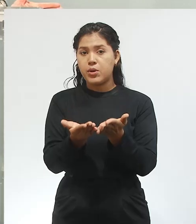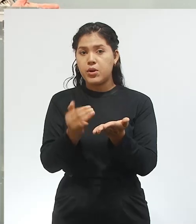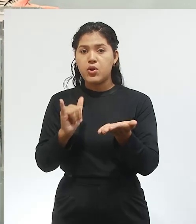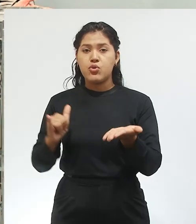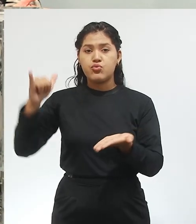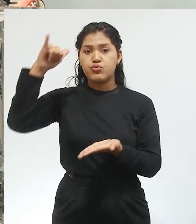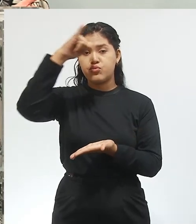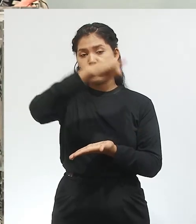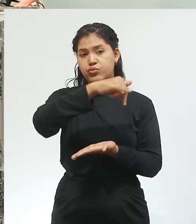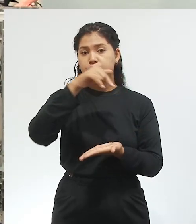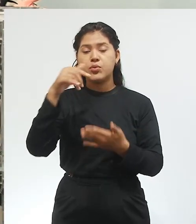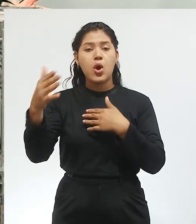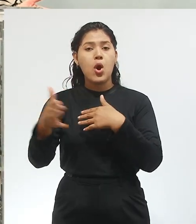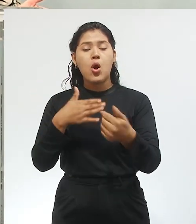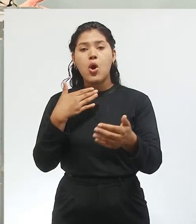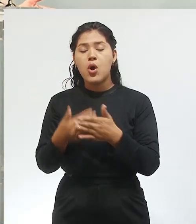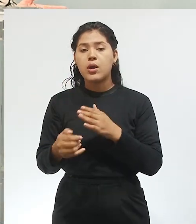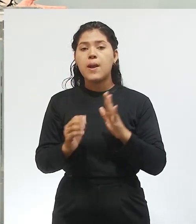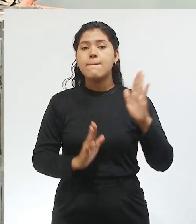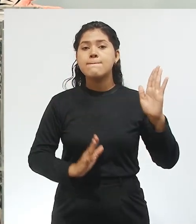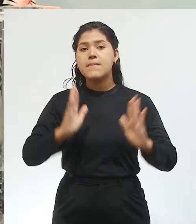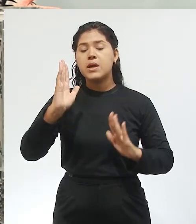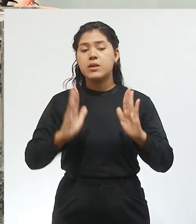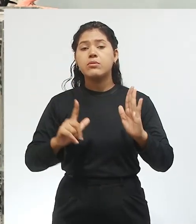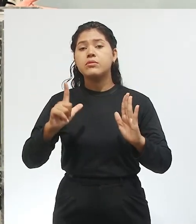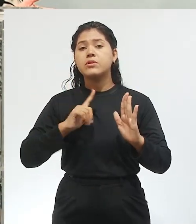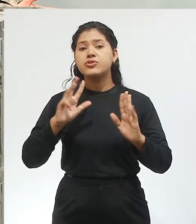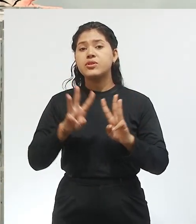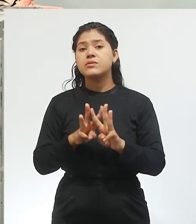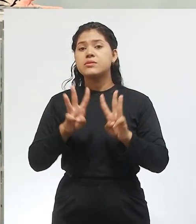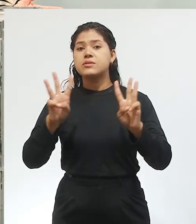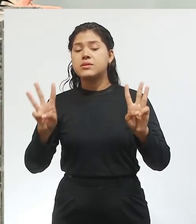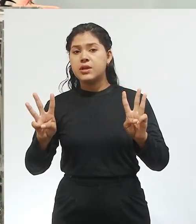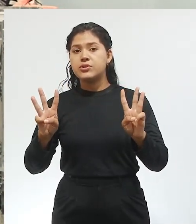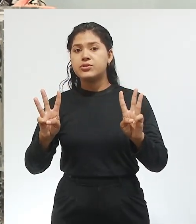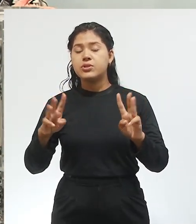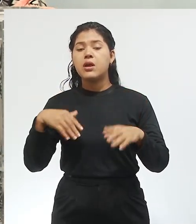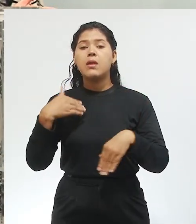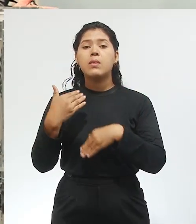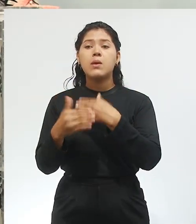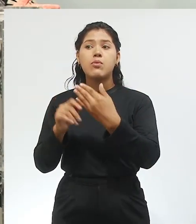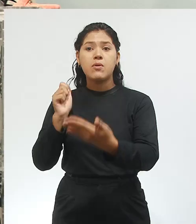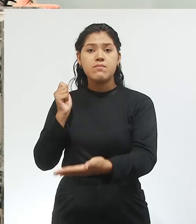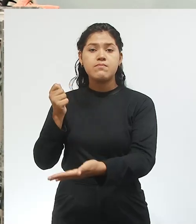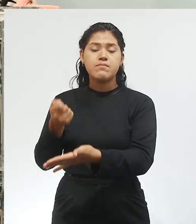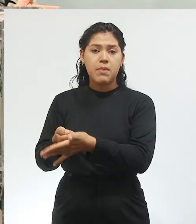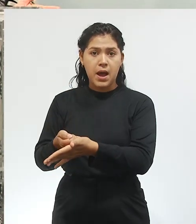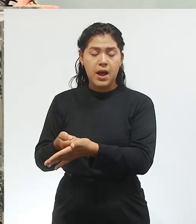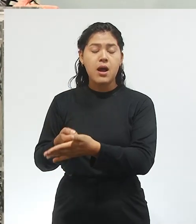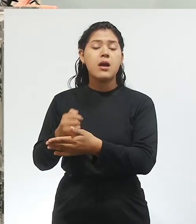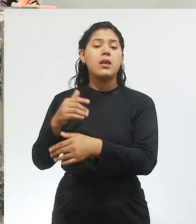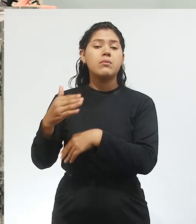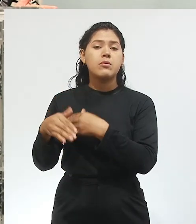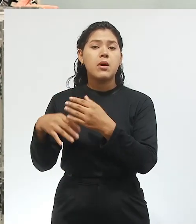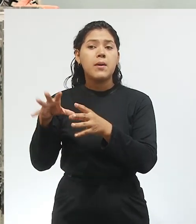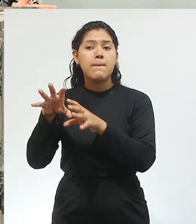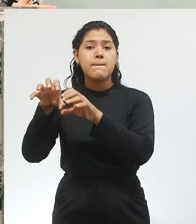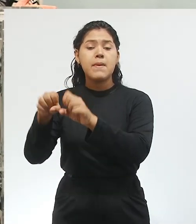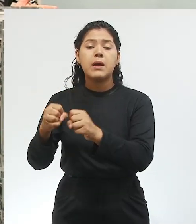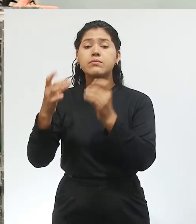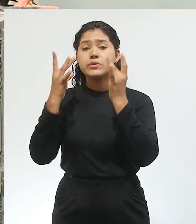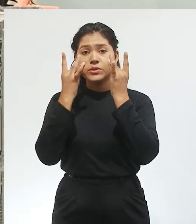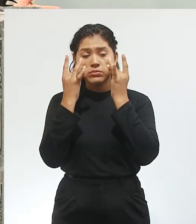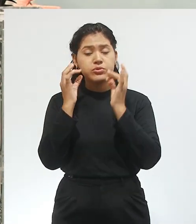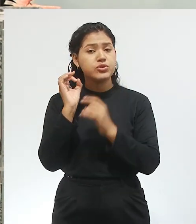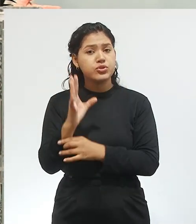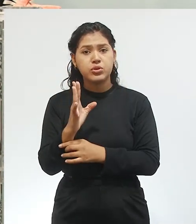hoje o passaporte, todo o processo dentro de um site e depois vai lá e retira o passaporte, né? Mas todo o